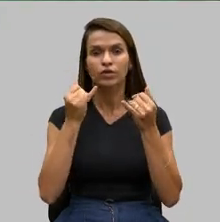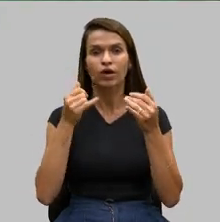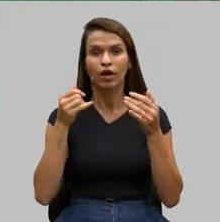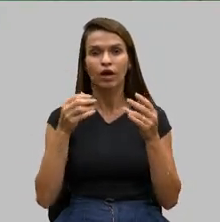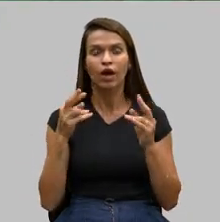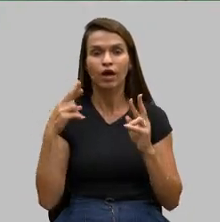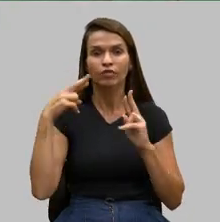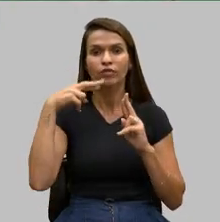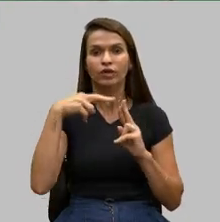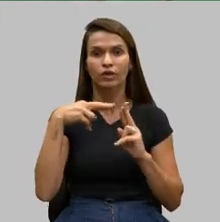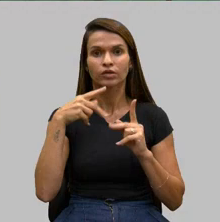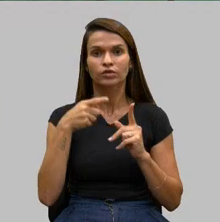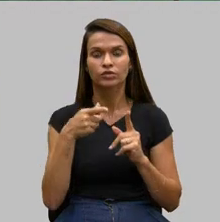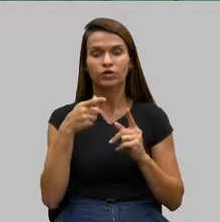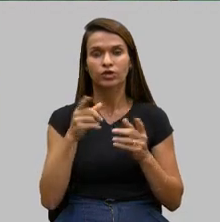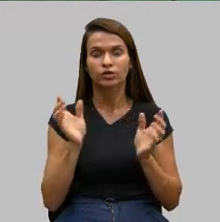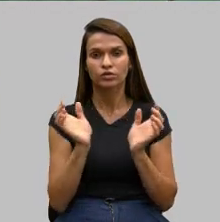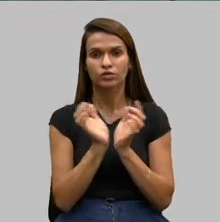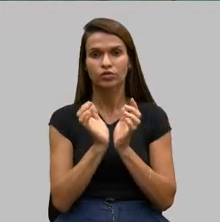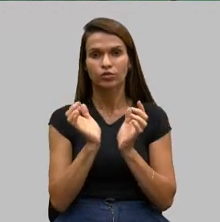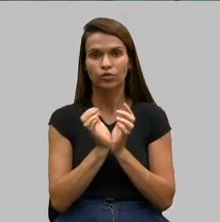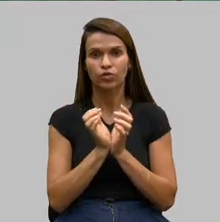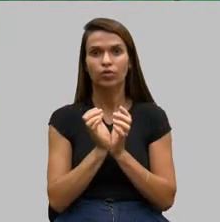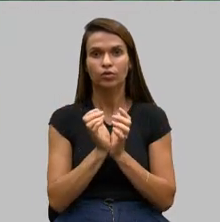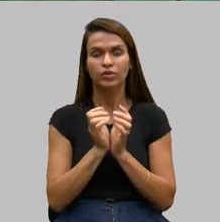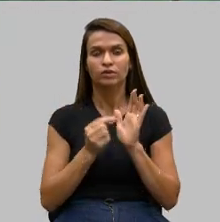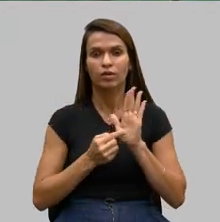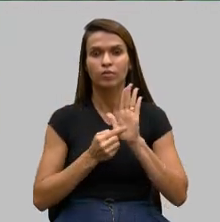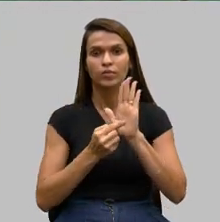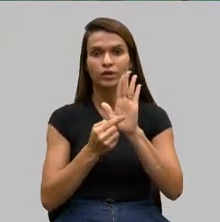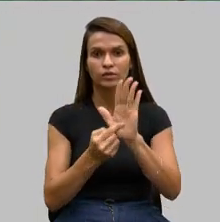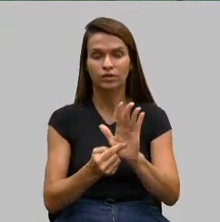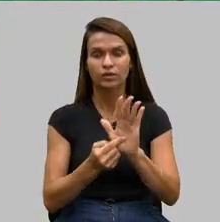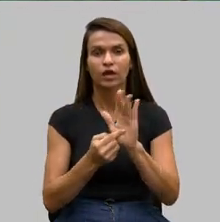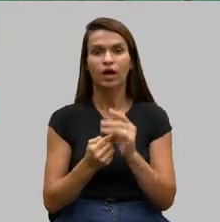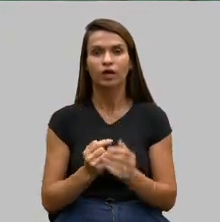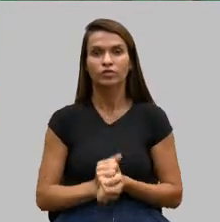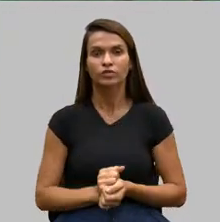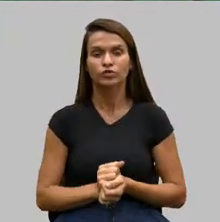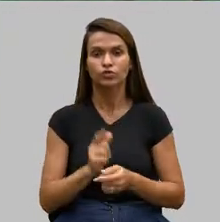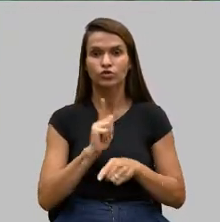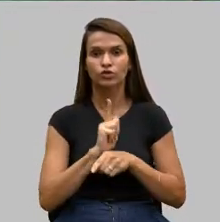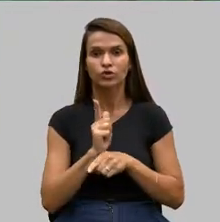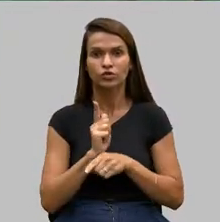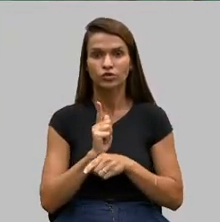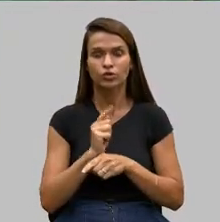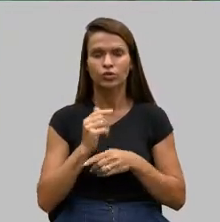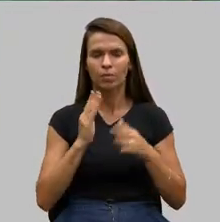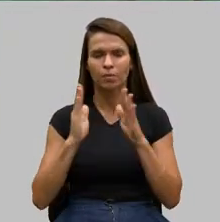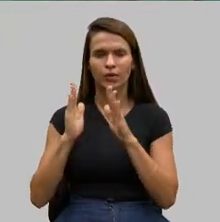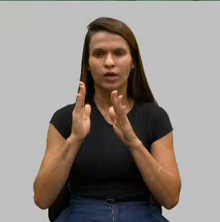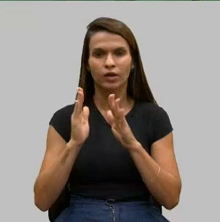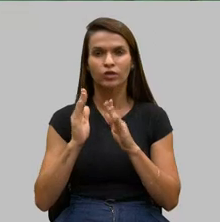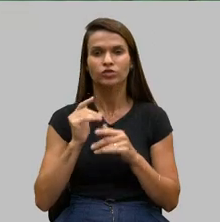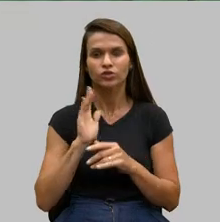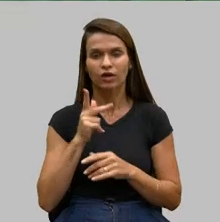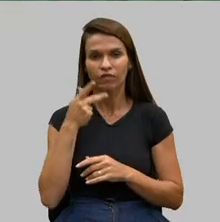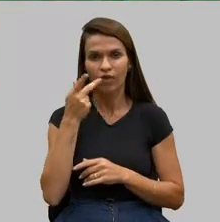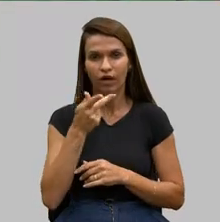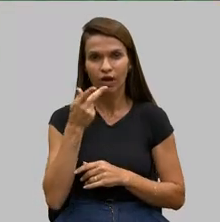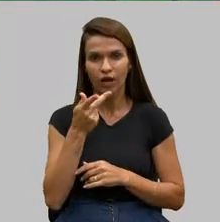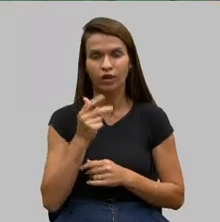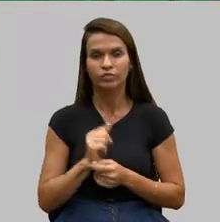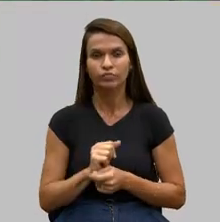tempa enfatizado por essa comissão a serem apresentada na prestação de conta de gestão relativa a período mencionado questões